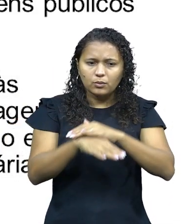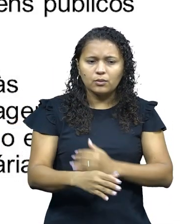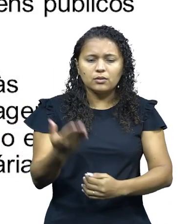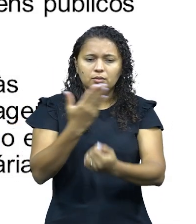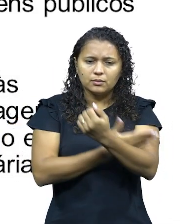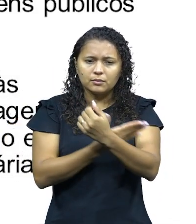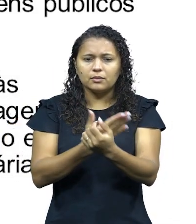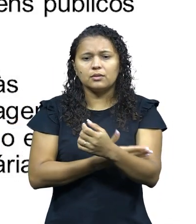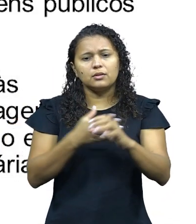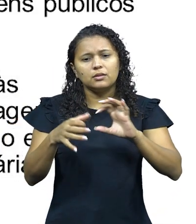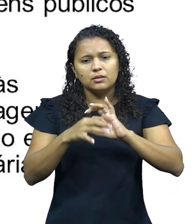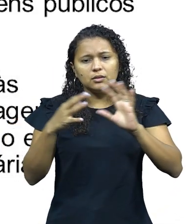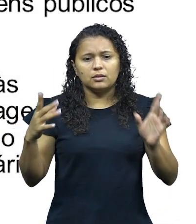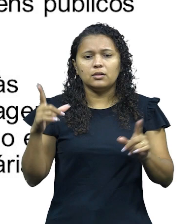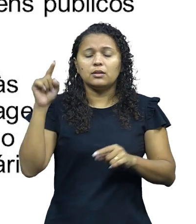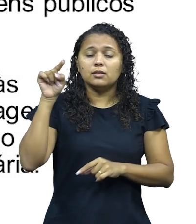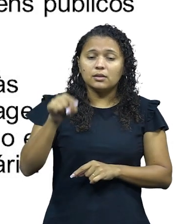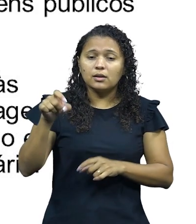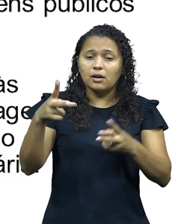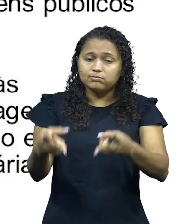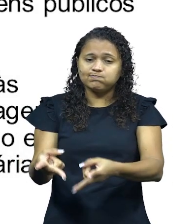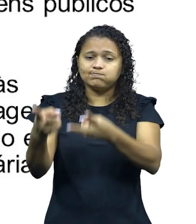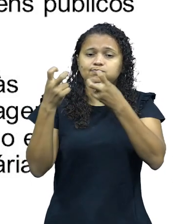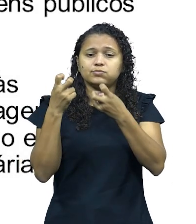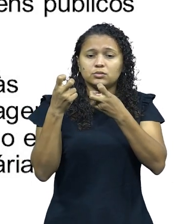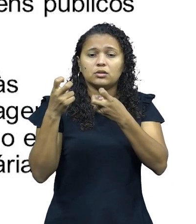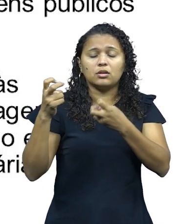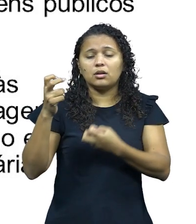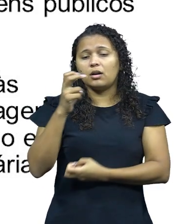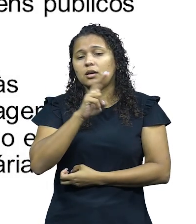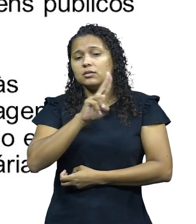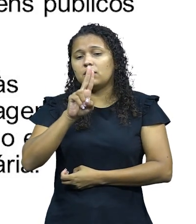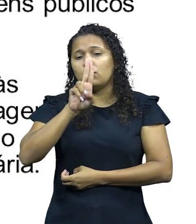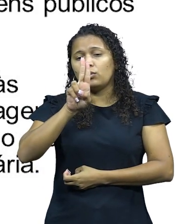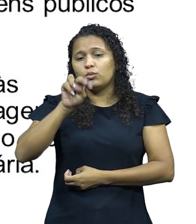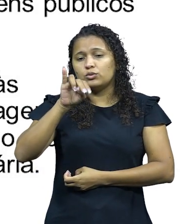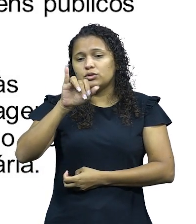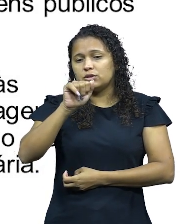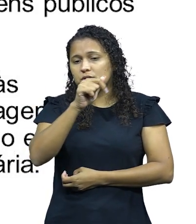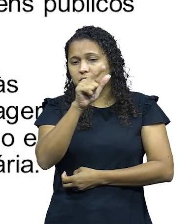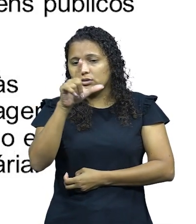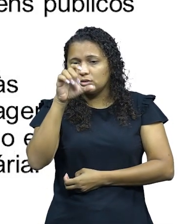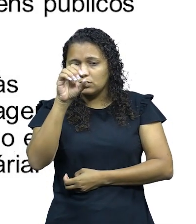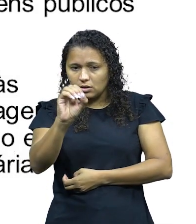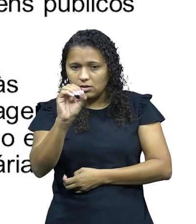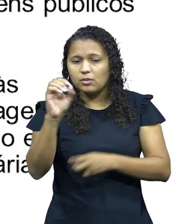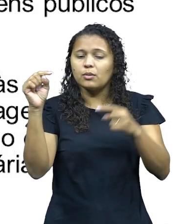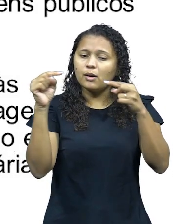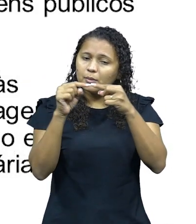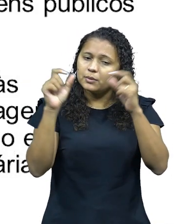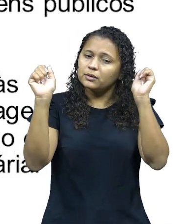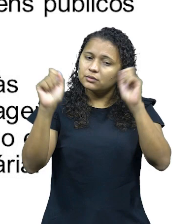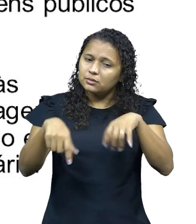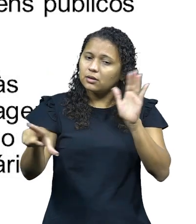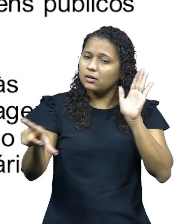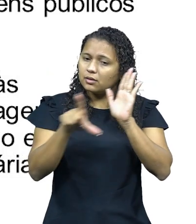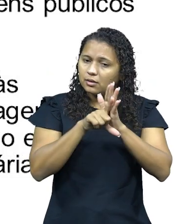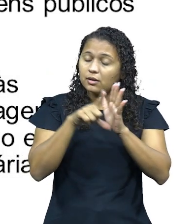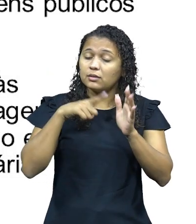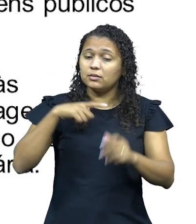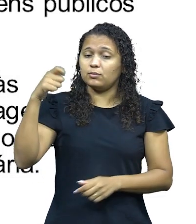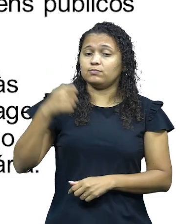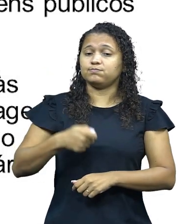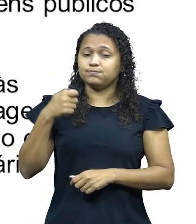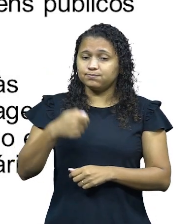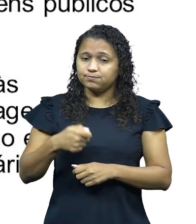Ele é concedido ou explorado pela União, cujo tráfego e operações portuárias estejam sob a jurisdição de uma